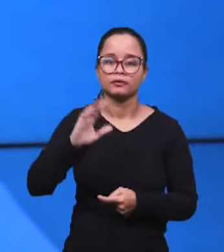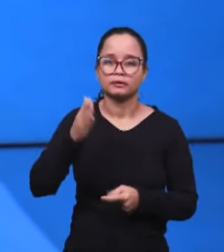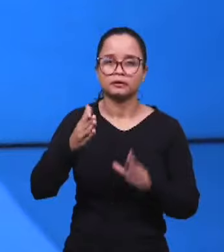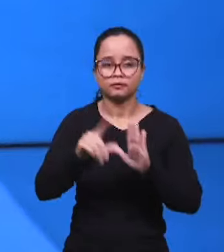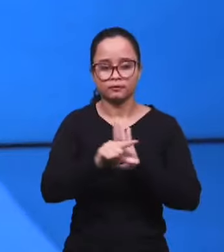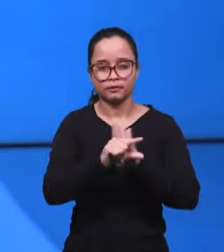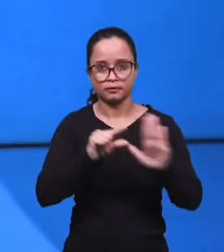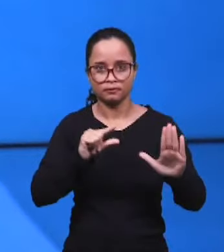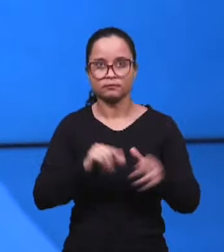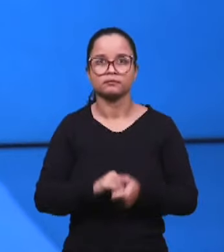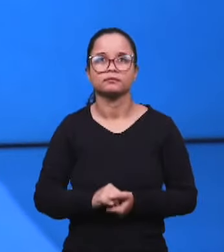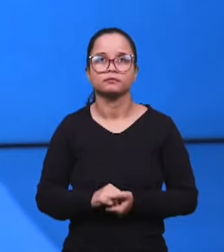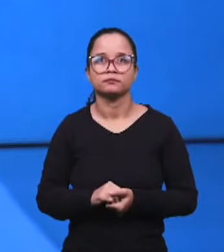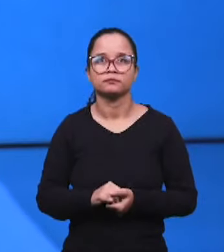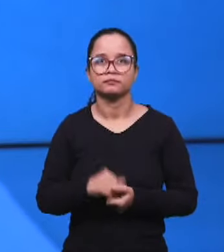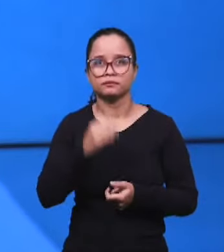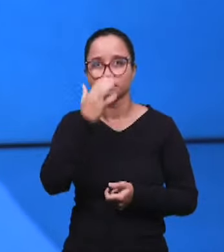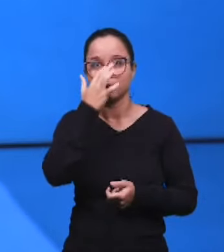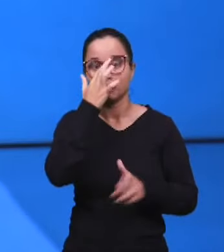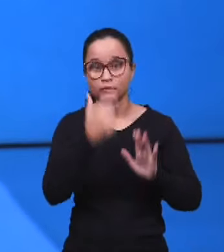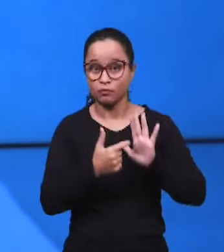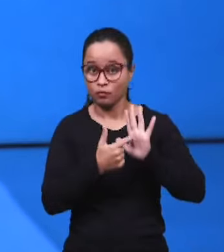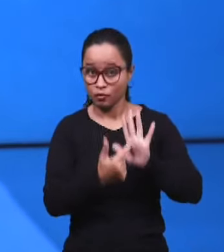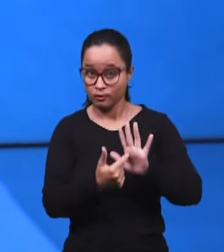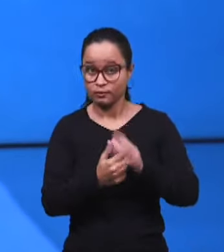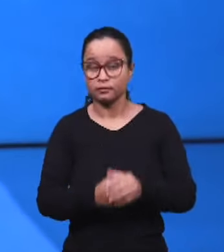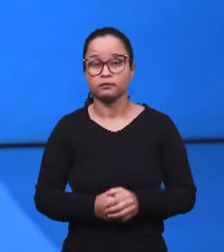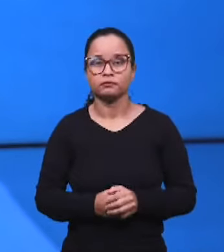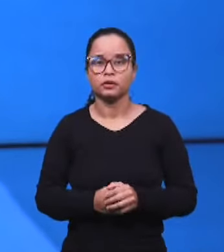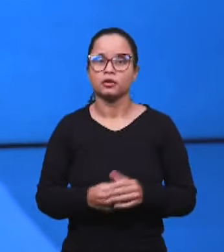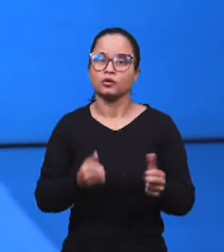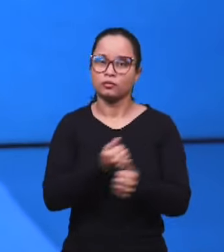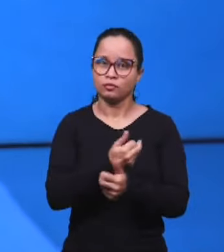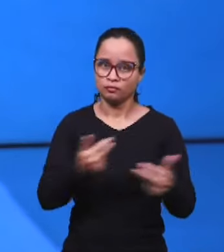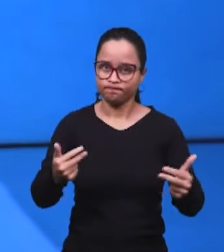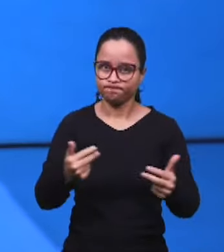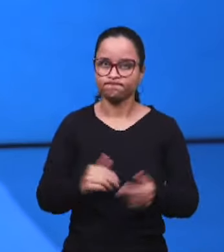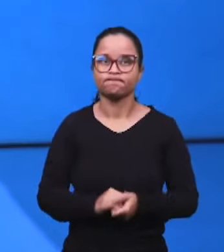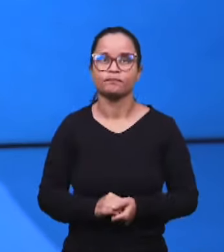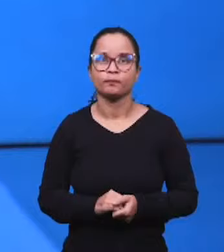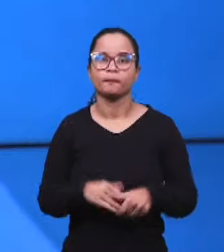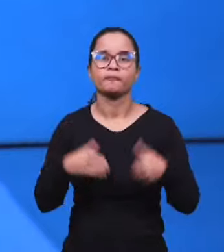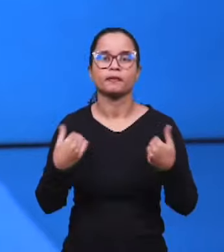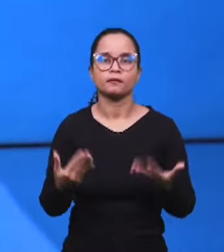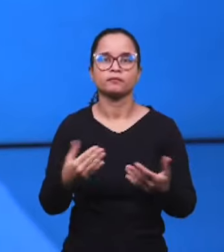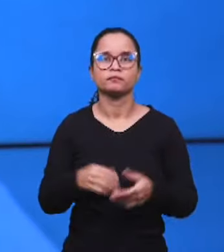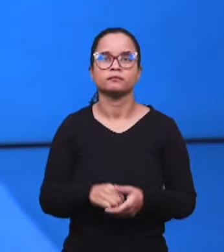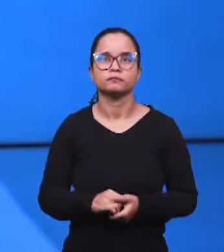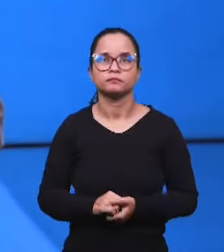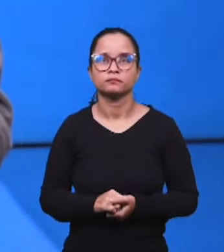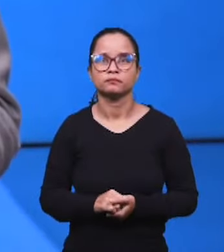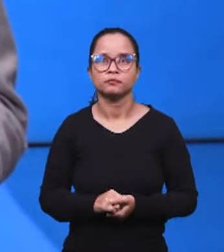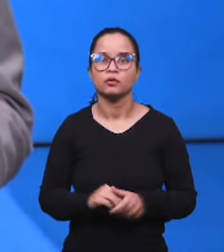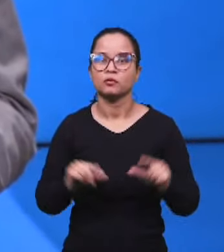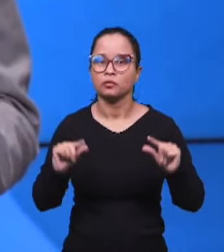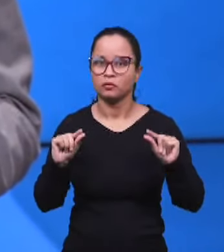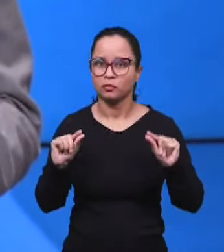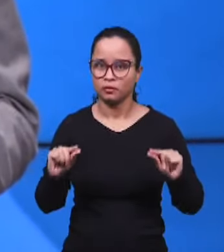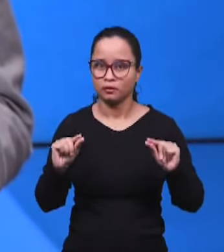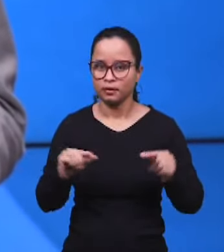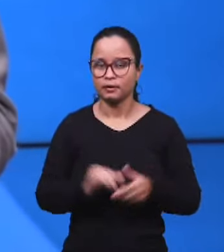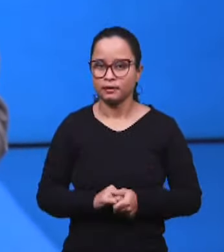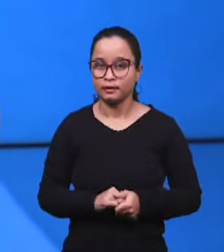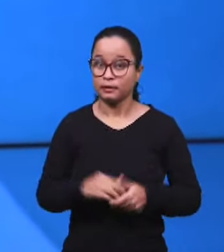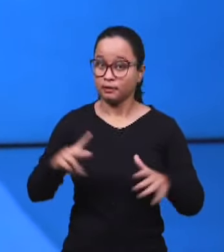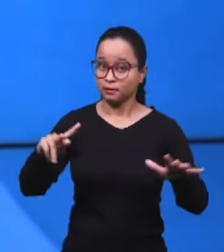versículo a expressão voltada para aquele que testifica estas coisas, né? Ele testifica aquilo que está acontecendo com a